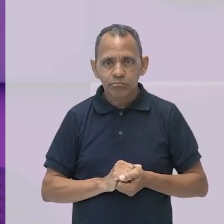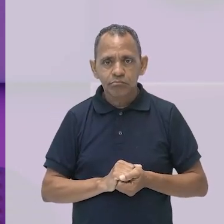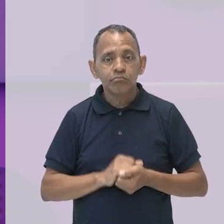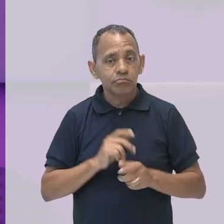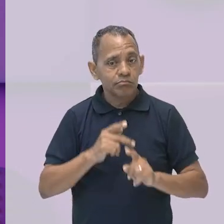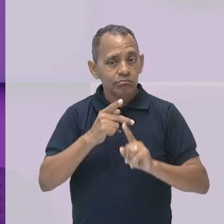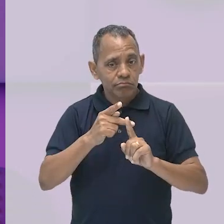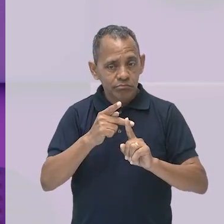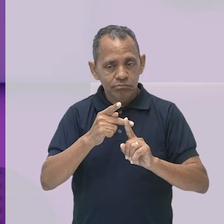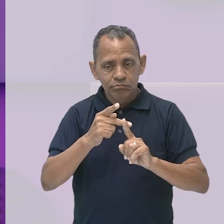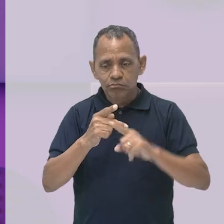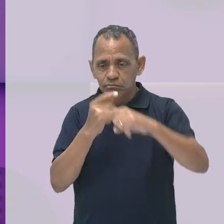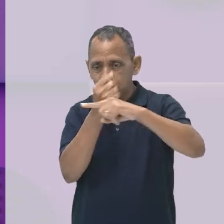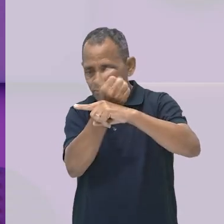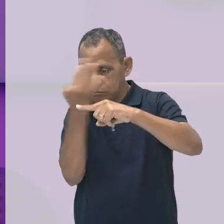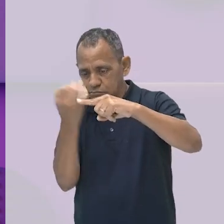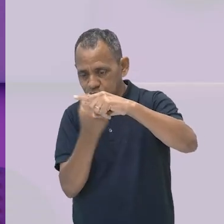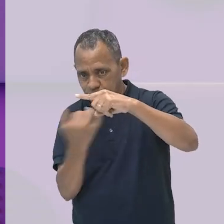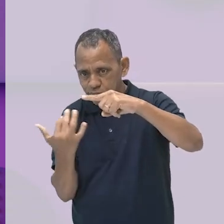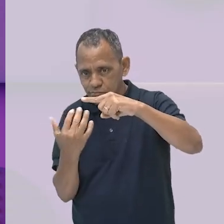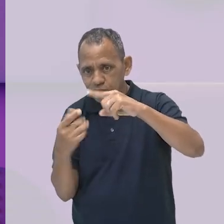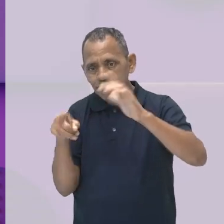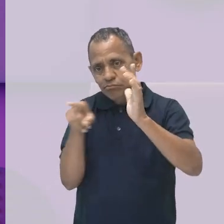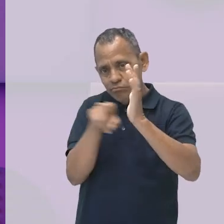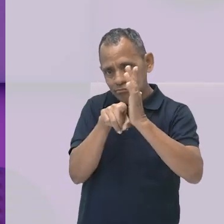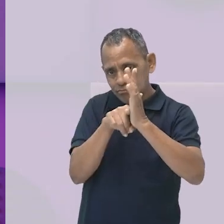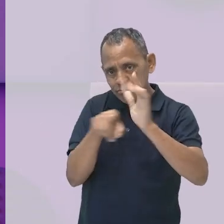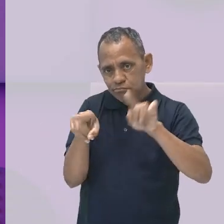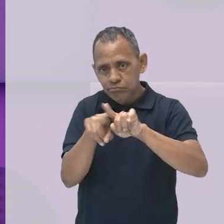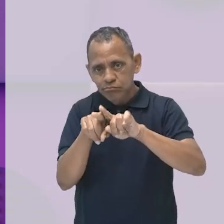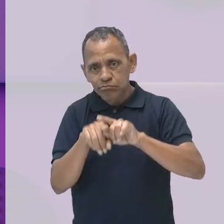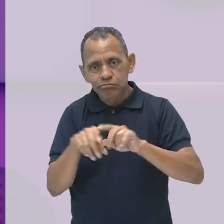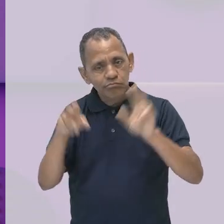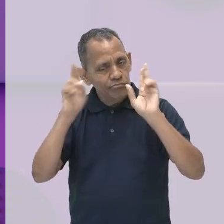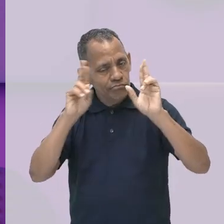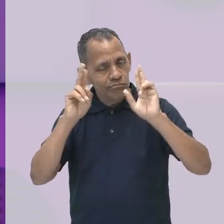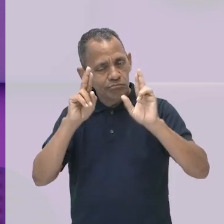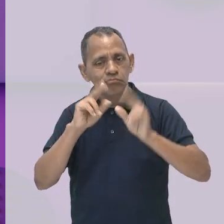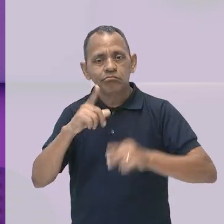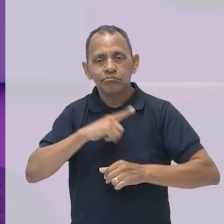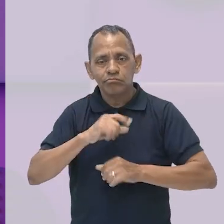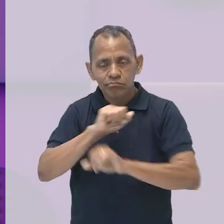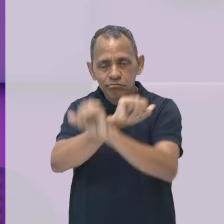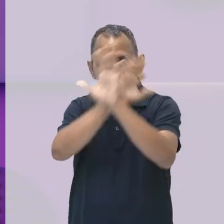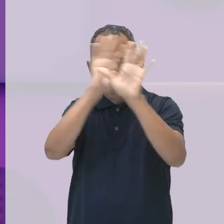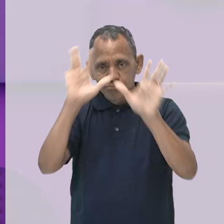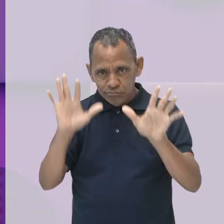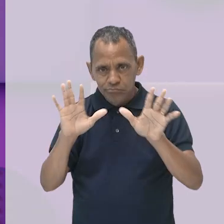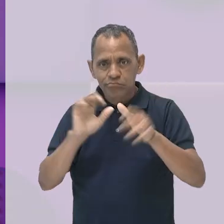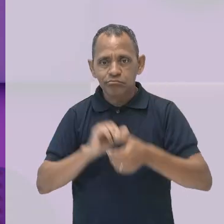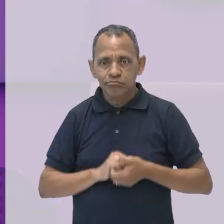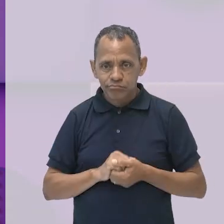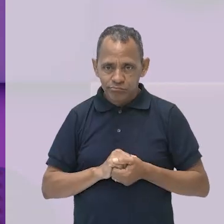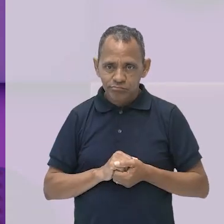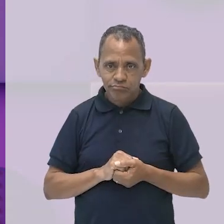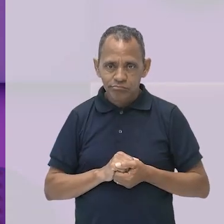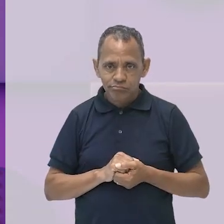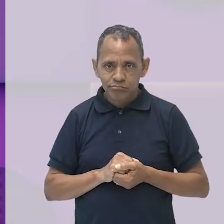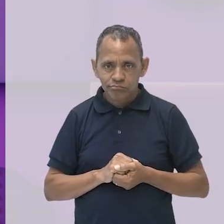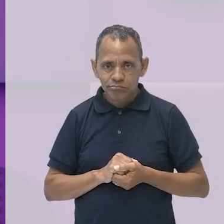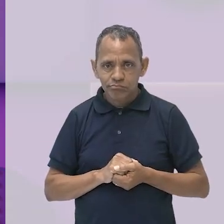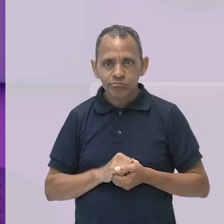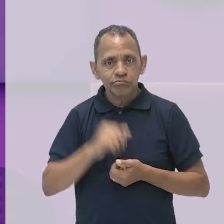potências com expoentes fracionários e negativos. Espero que elas tenham sido bastante esclarecedoras para